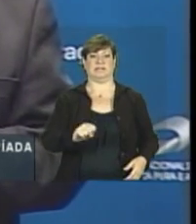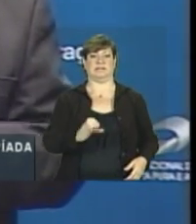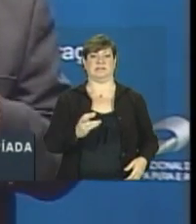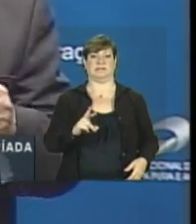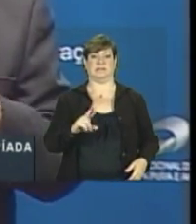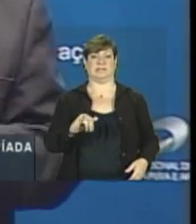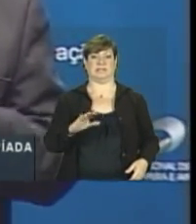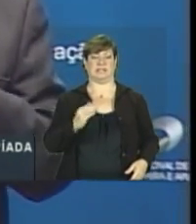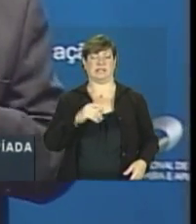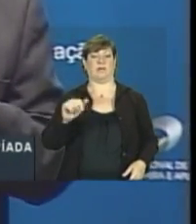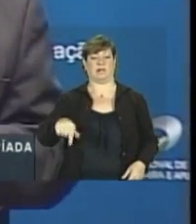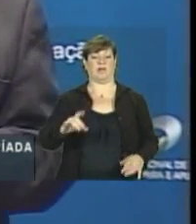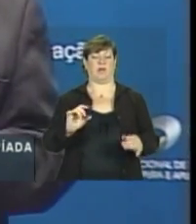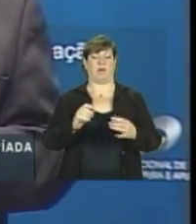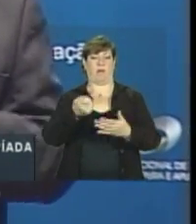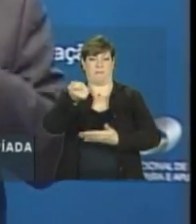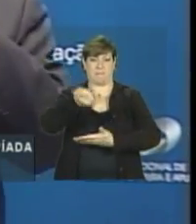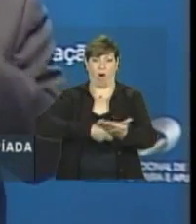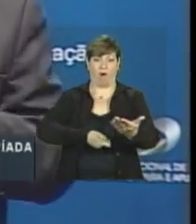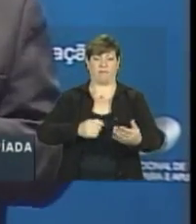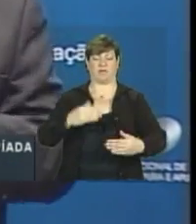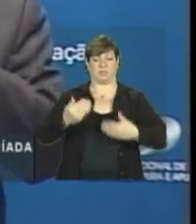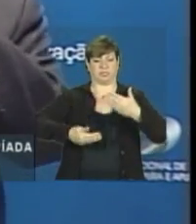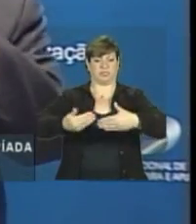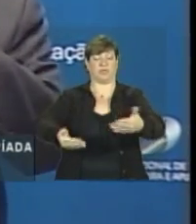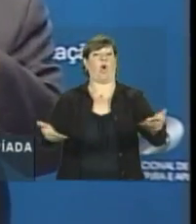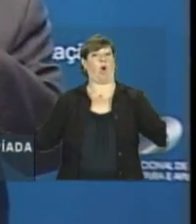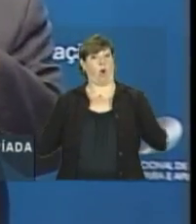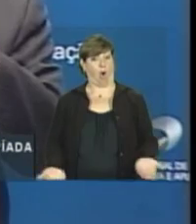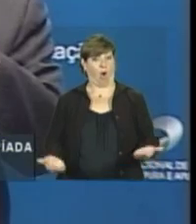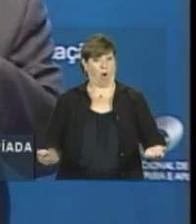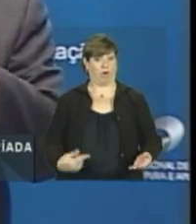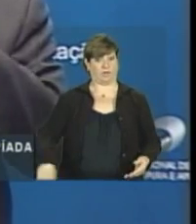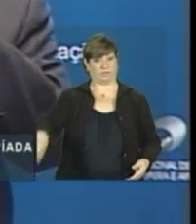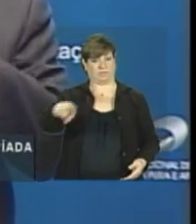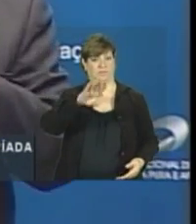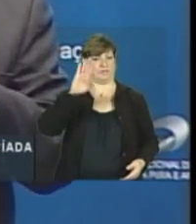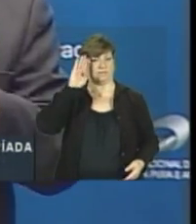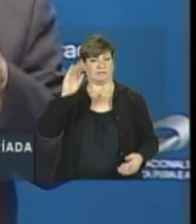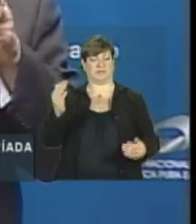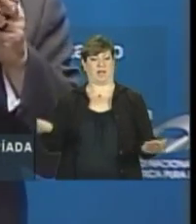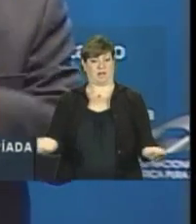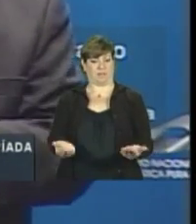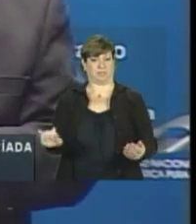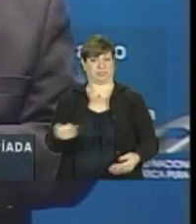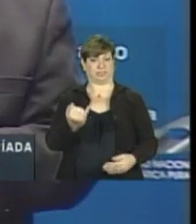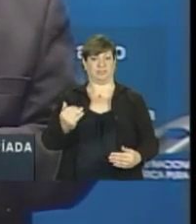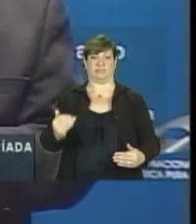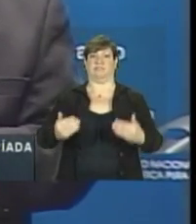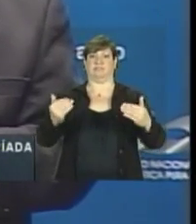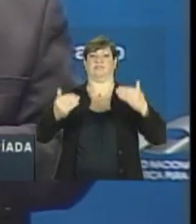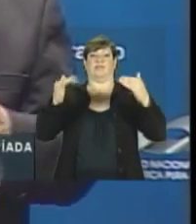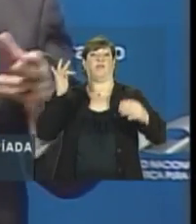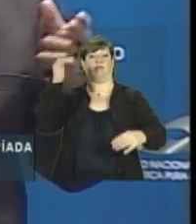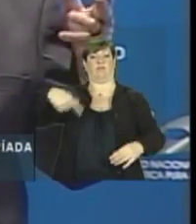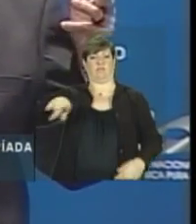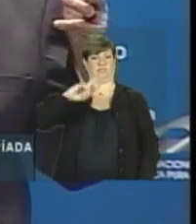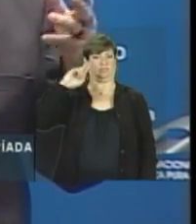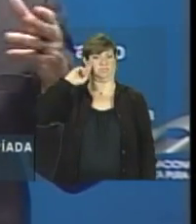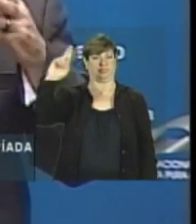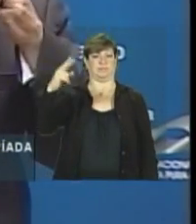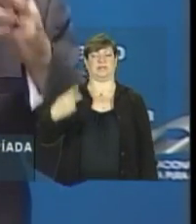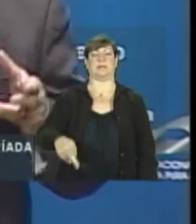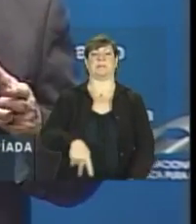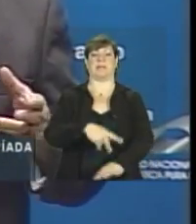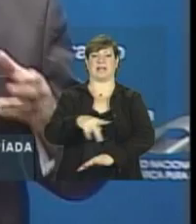nessa Olimpíada, nesse processo aí. Hoje vocês são o foco da atividade, amanhã vocês serão os líderes desse país e